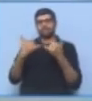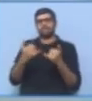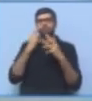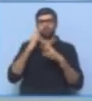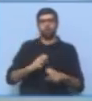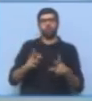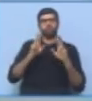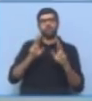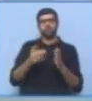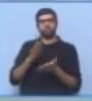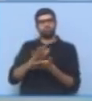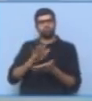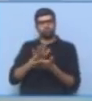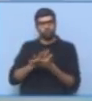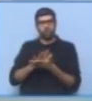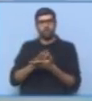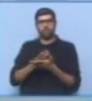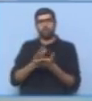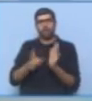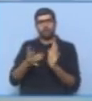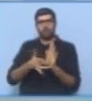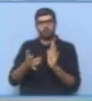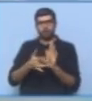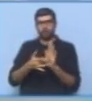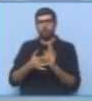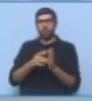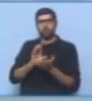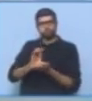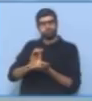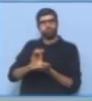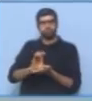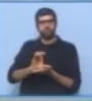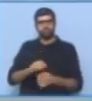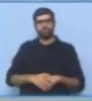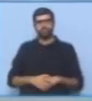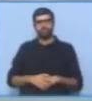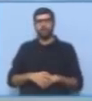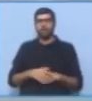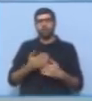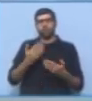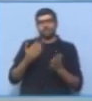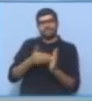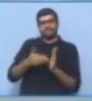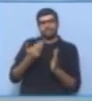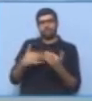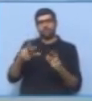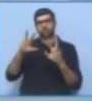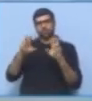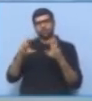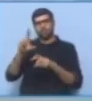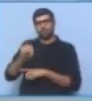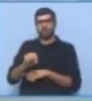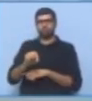da esperança e ter publicado neste livro volumoso, não só fisicamente, mas também no tema que